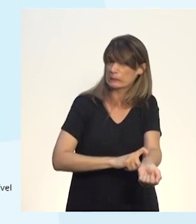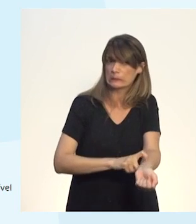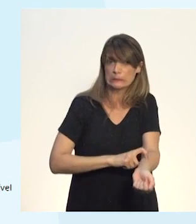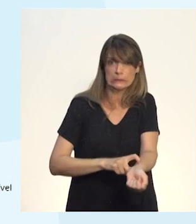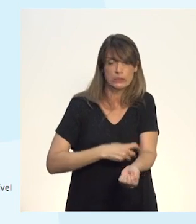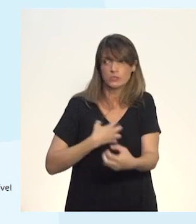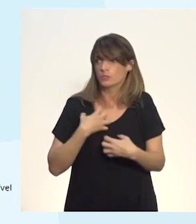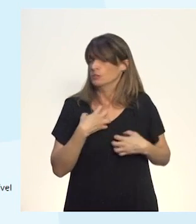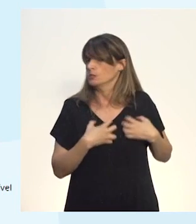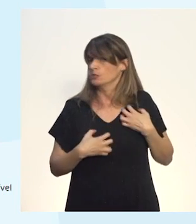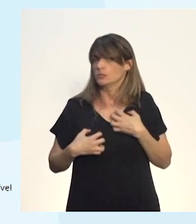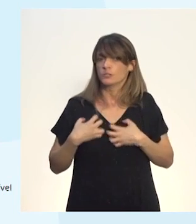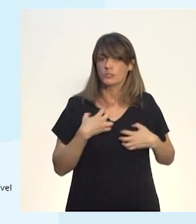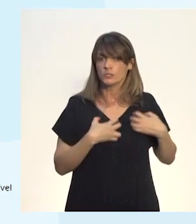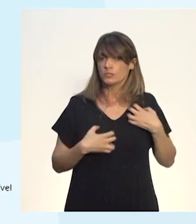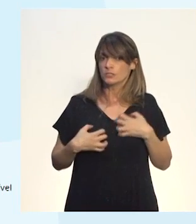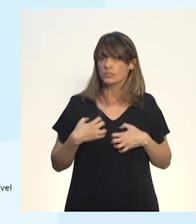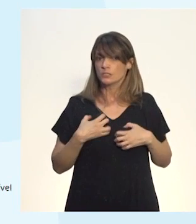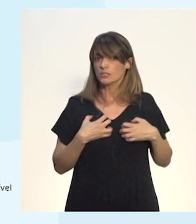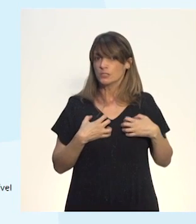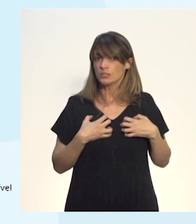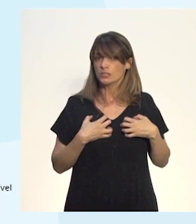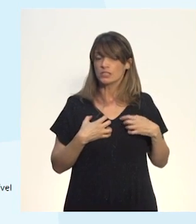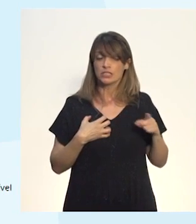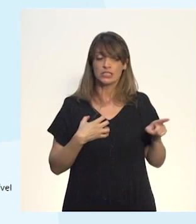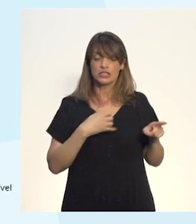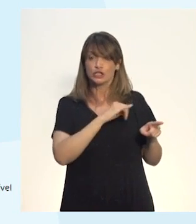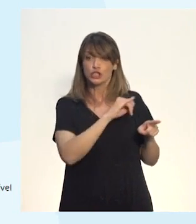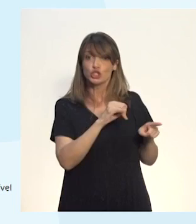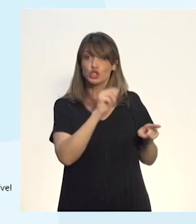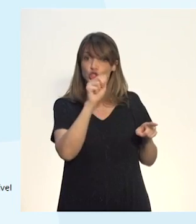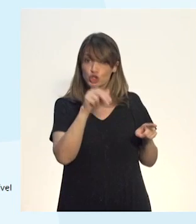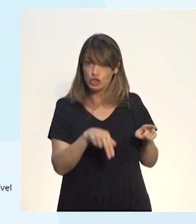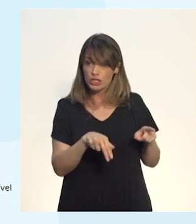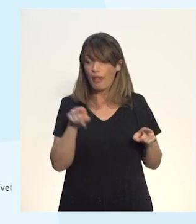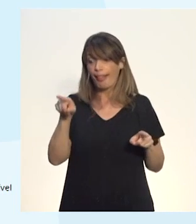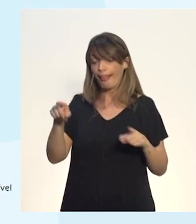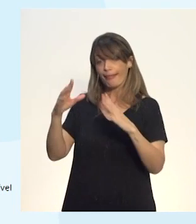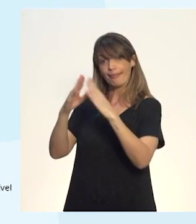enraivecido, que ele, certa noite,